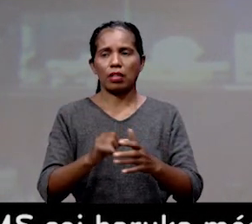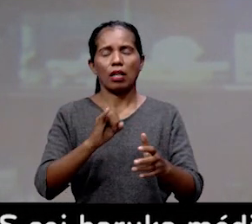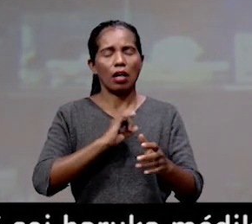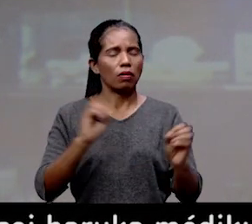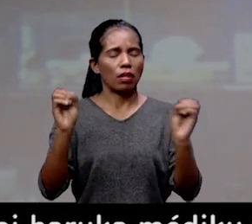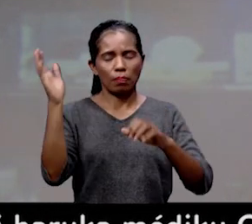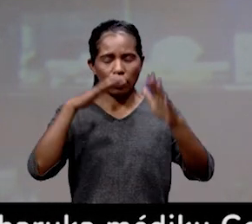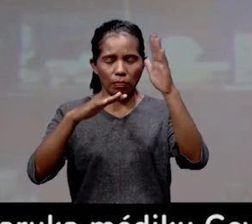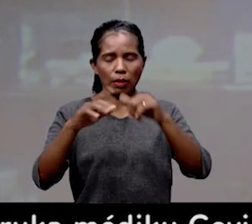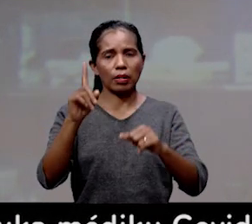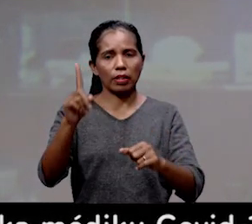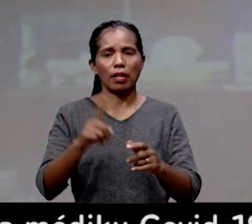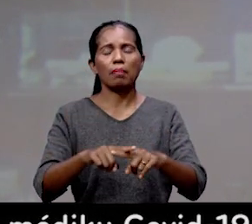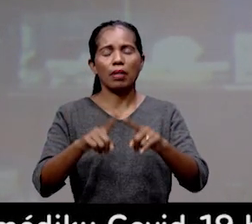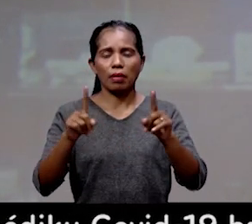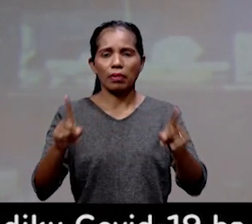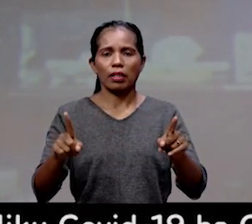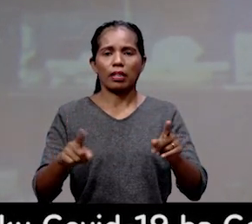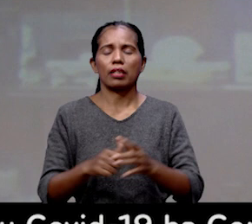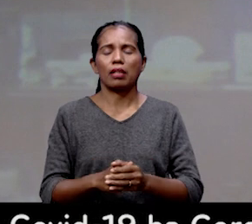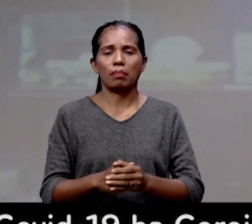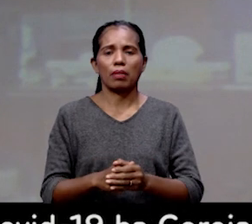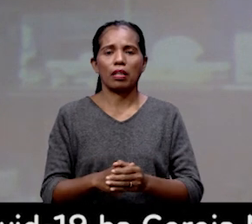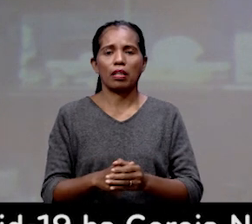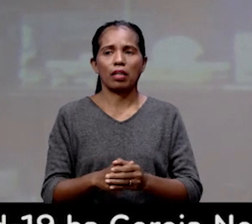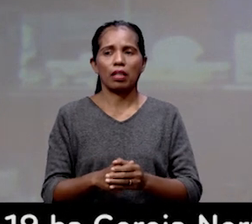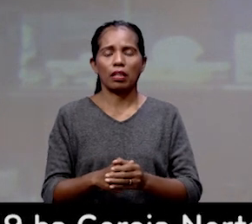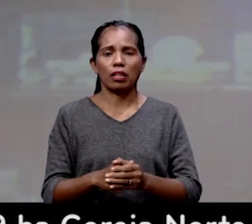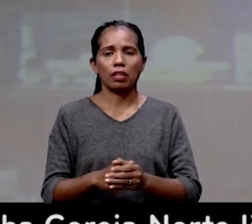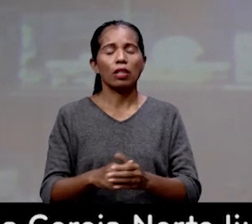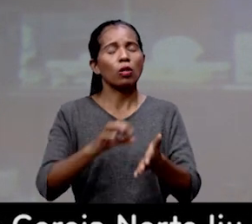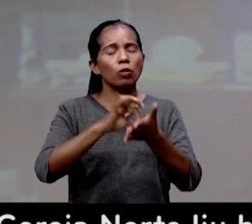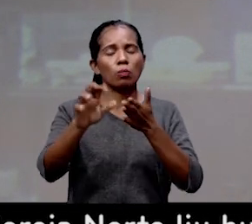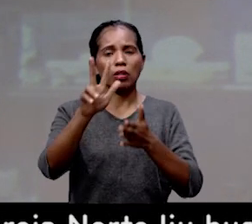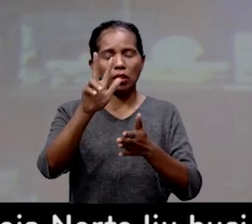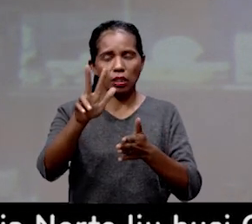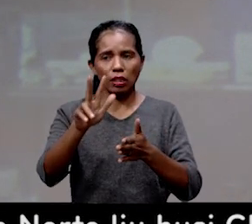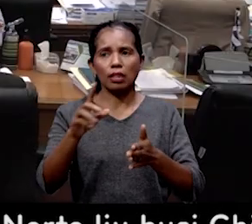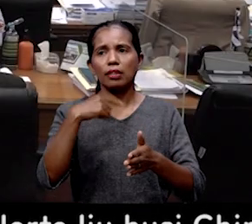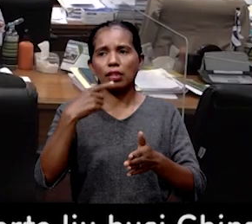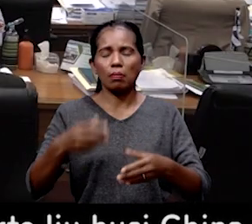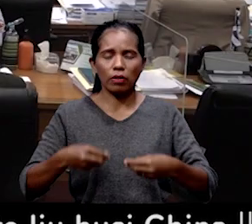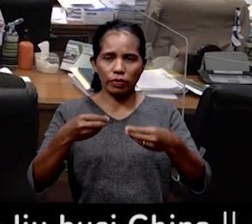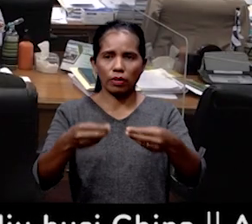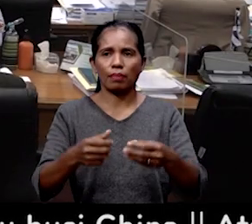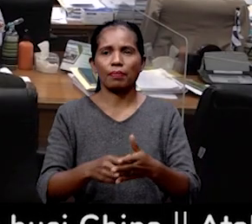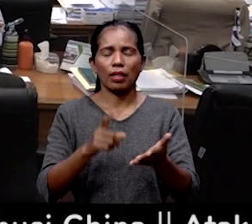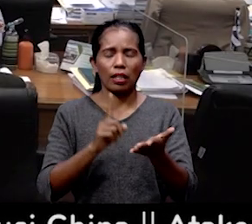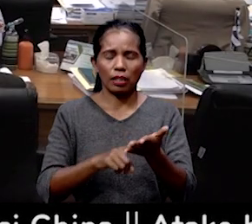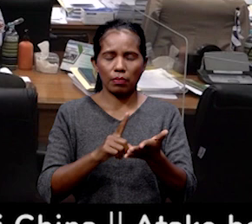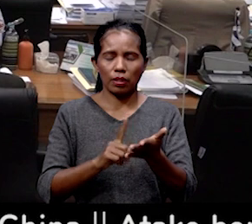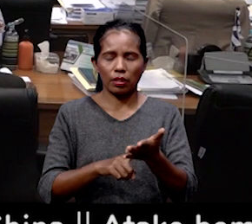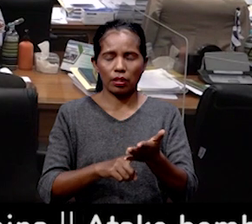ida. Masih ida berpelatihan sama fo. Nomor tres kan sama fo. Orang yang fo perlu dikritika. Deputado